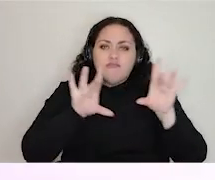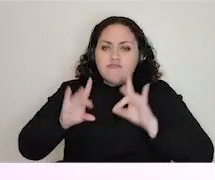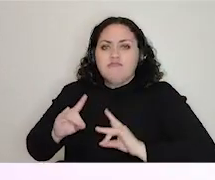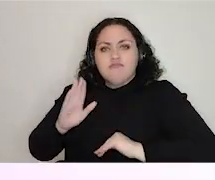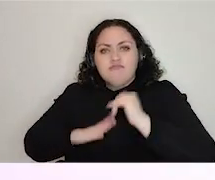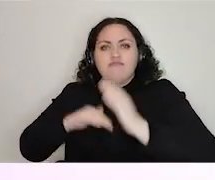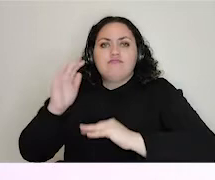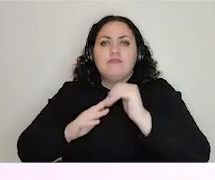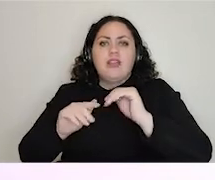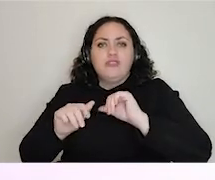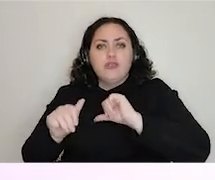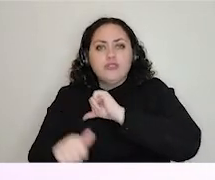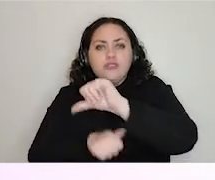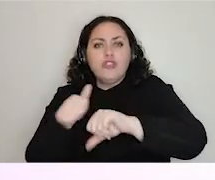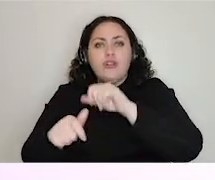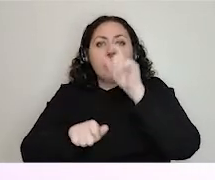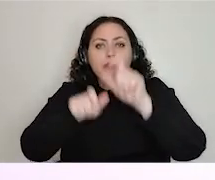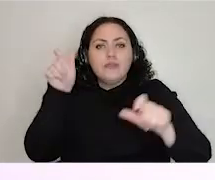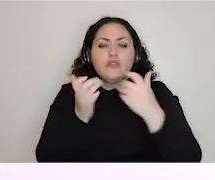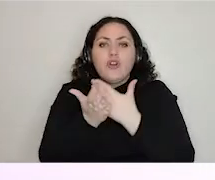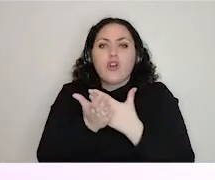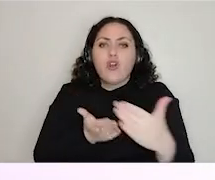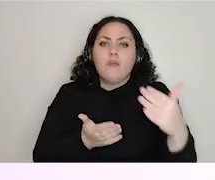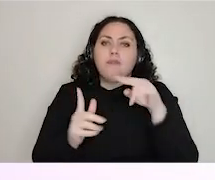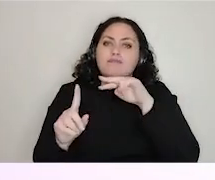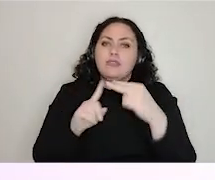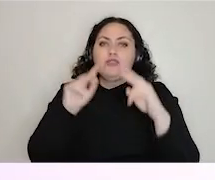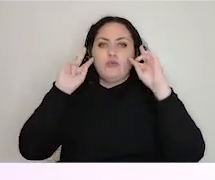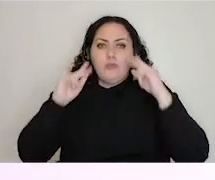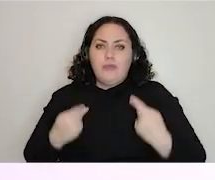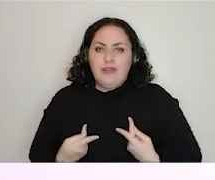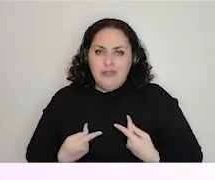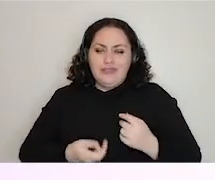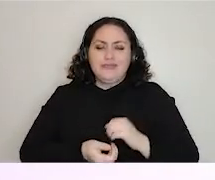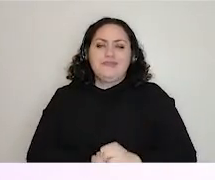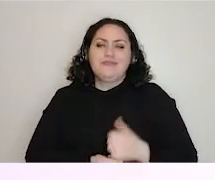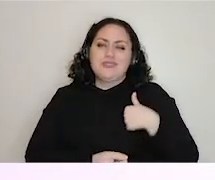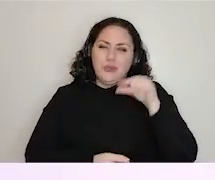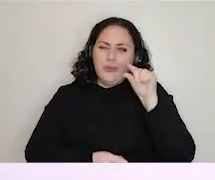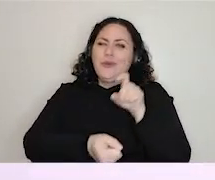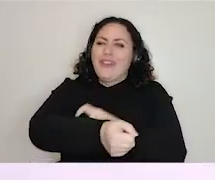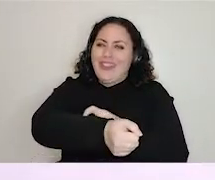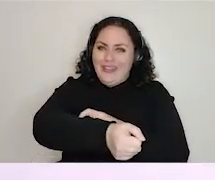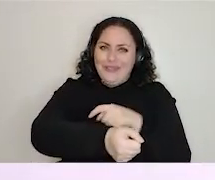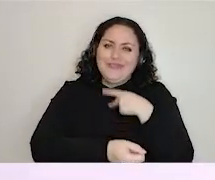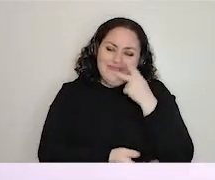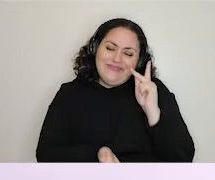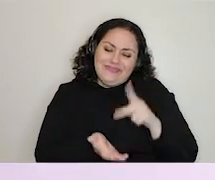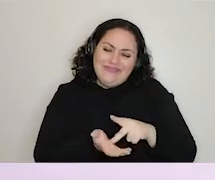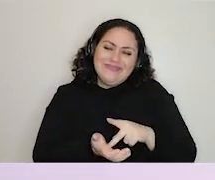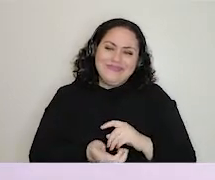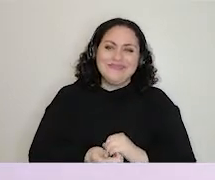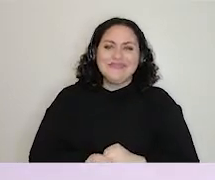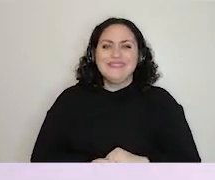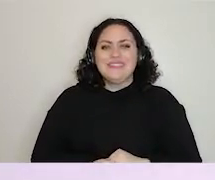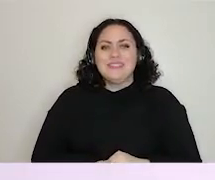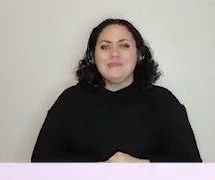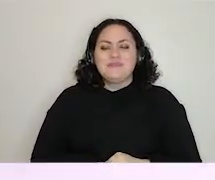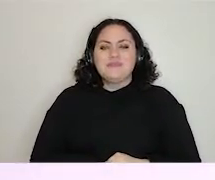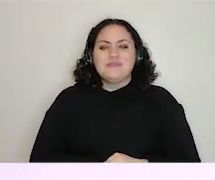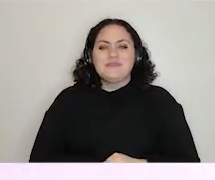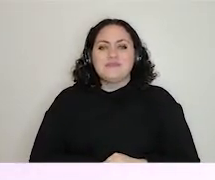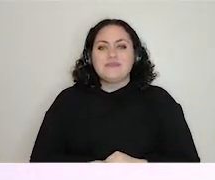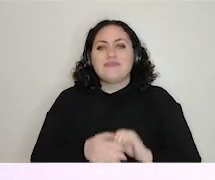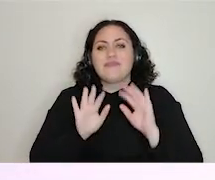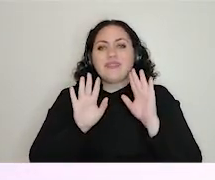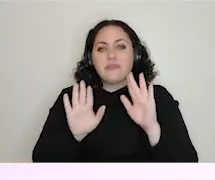sistema. Então, eu estou um pouco nervosa, eu admito, né? Mas eu trago